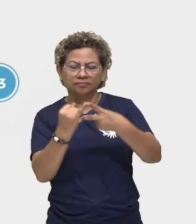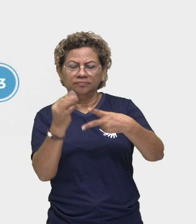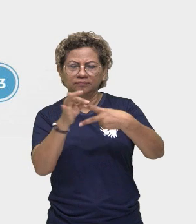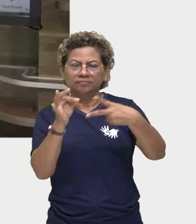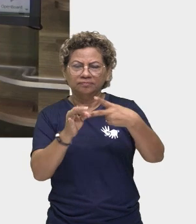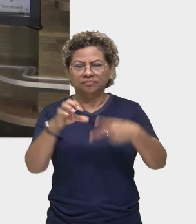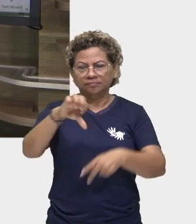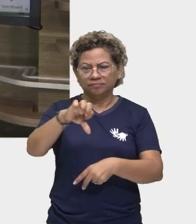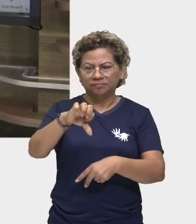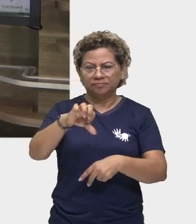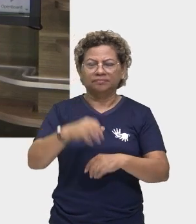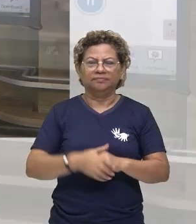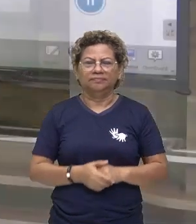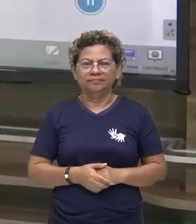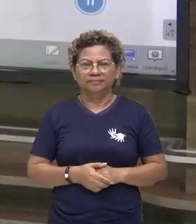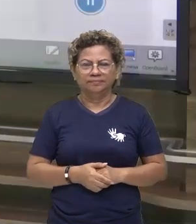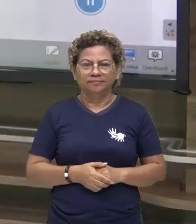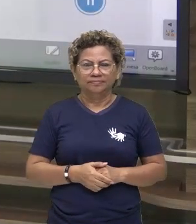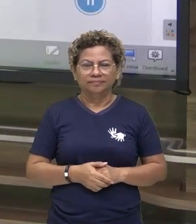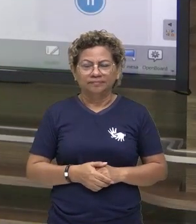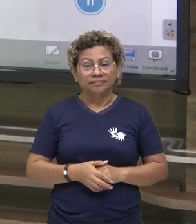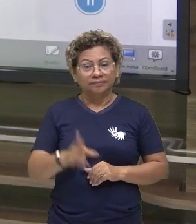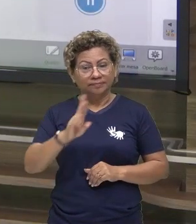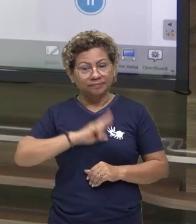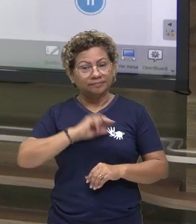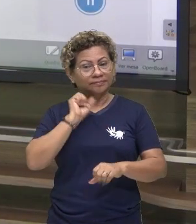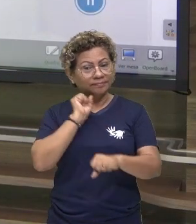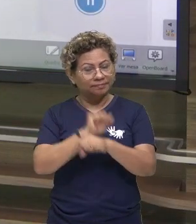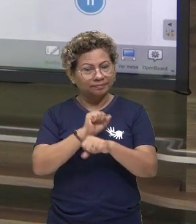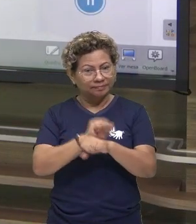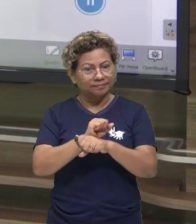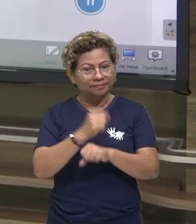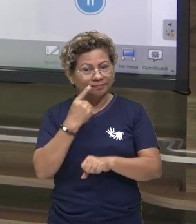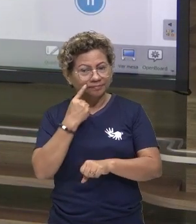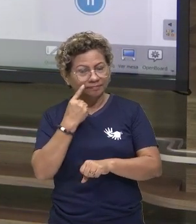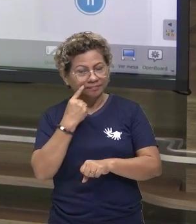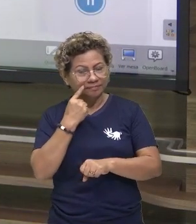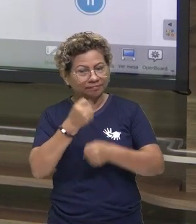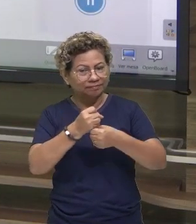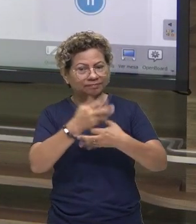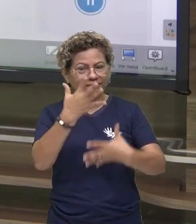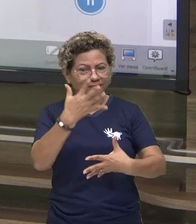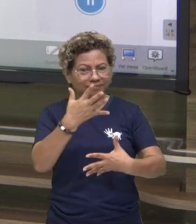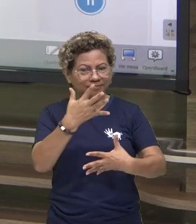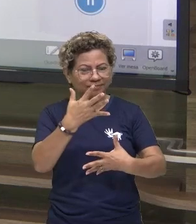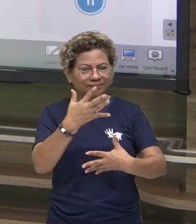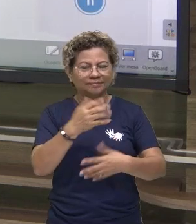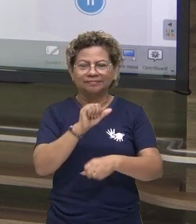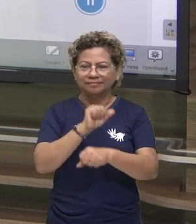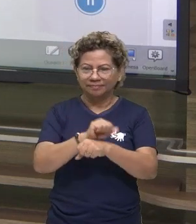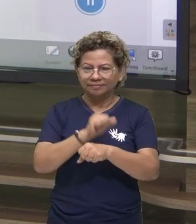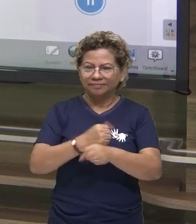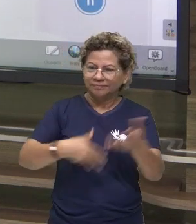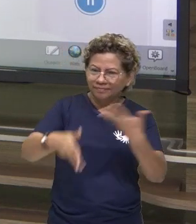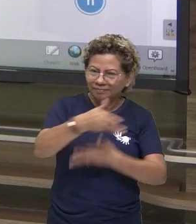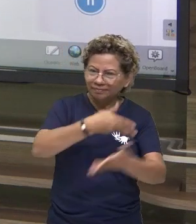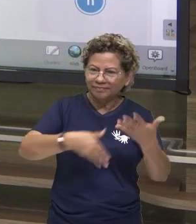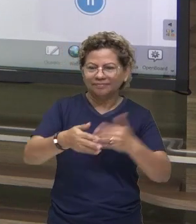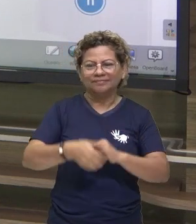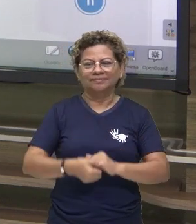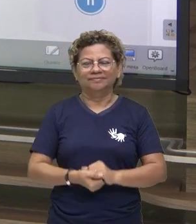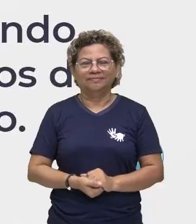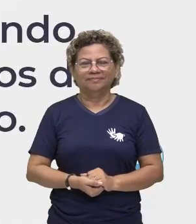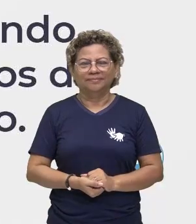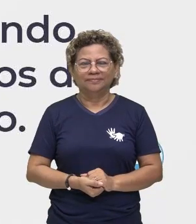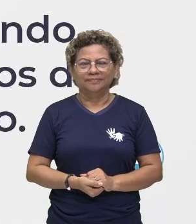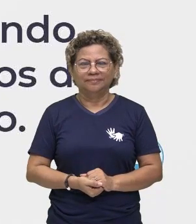alunos, bom desenvolvimento. Estarei acompanhando vocês pelo chat e vos aguardo aí na nossa interatividade. Então, até lá.